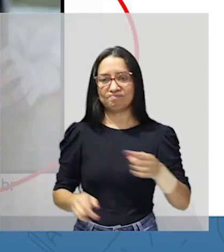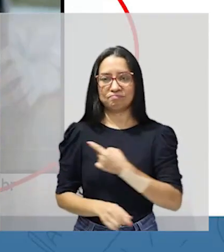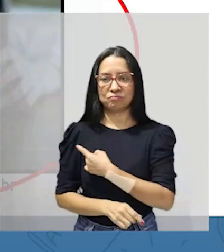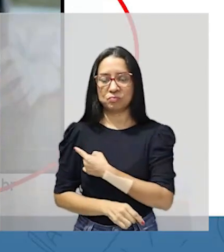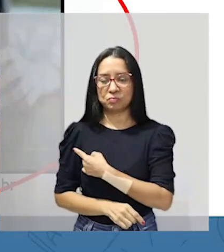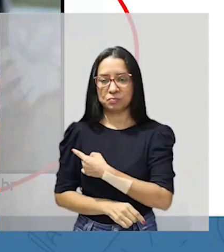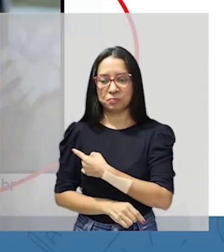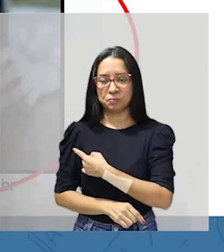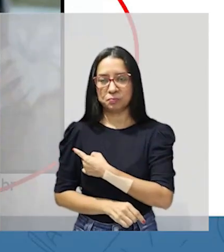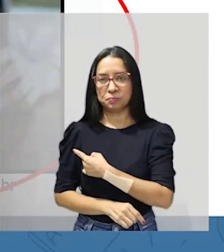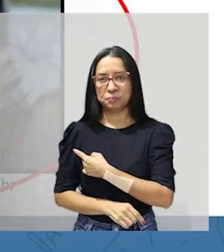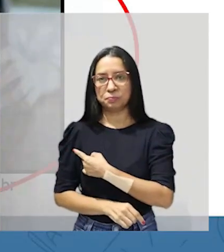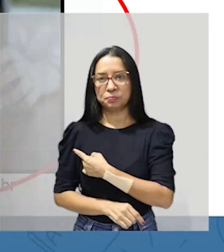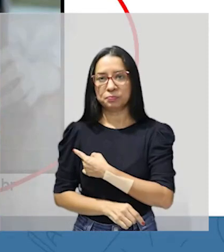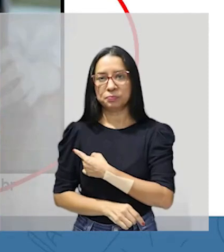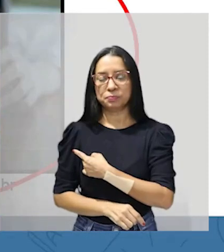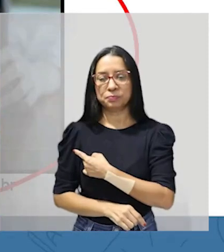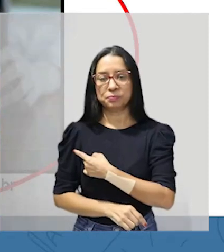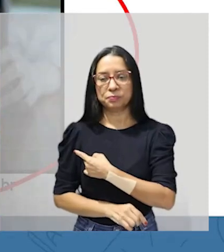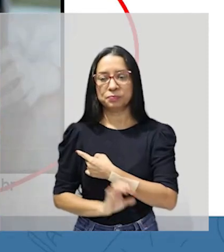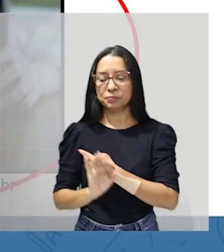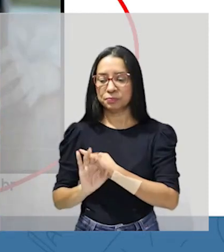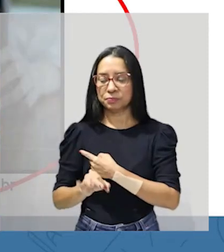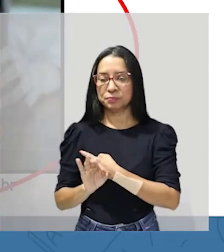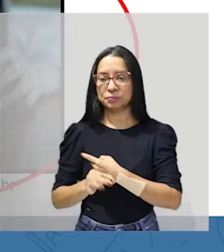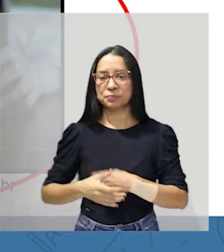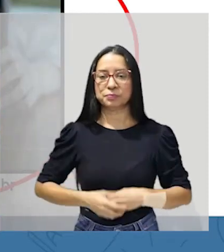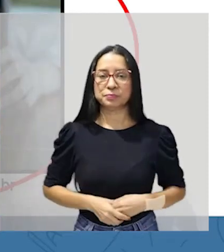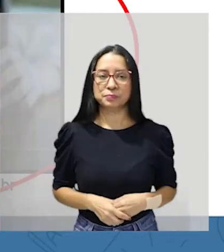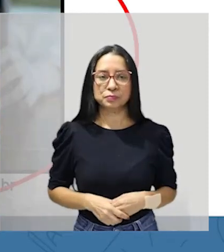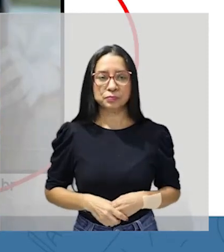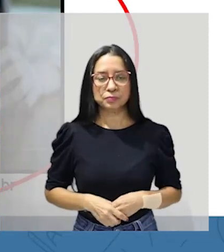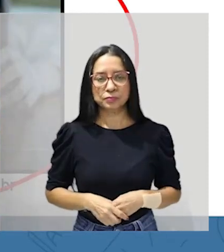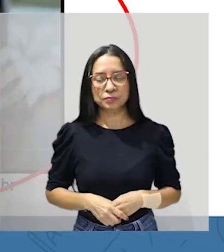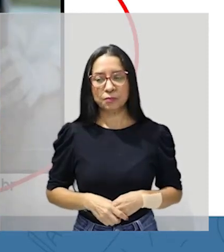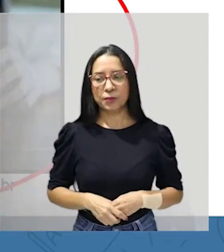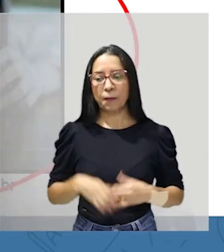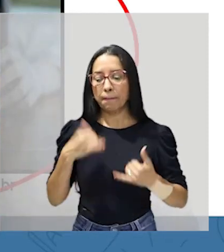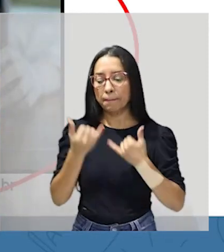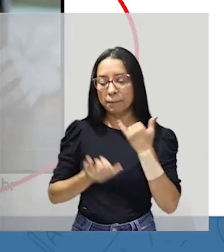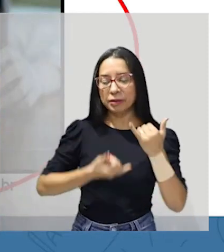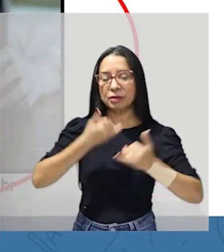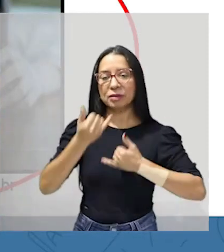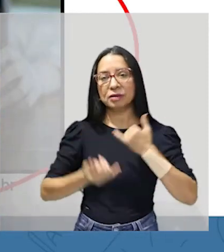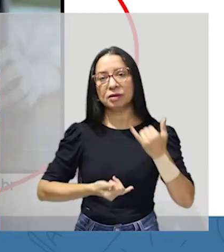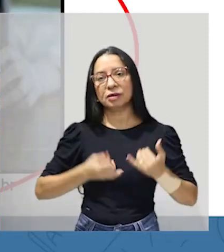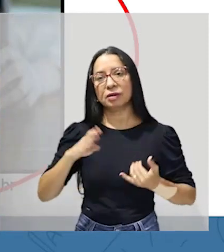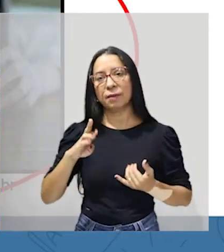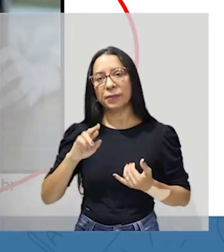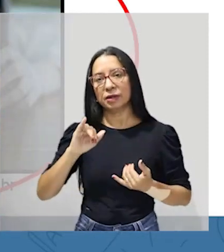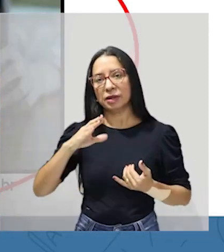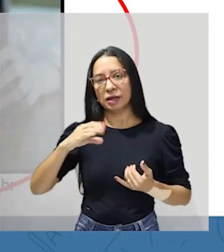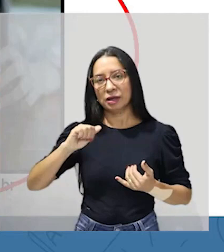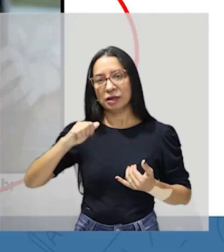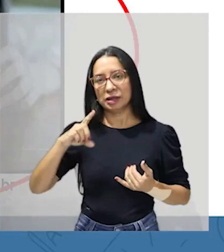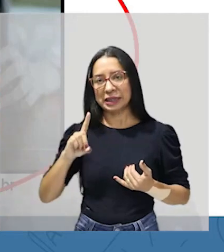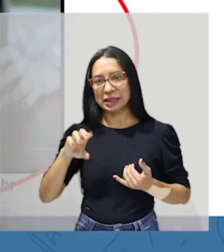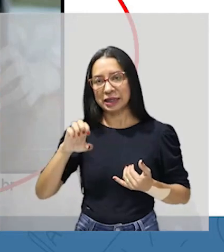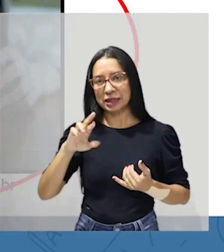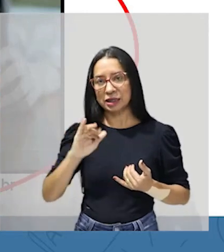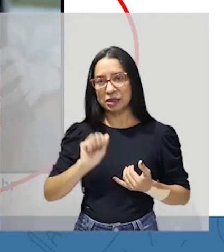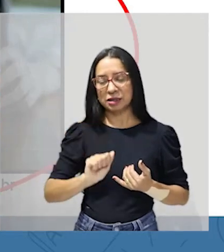circulei aqui para vocês certo brincadeira é uma forma de jogo